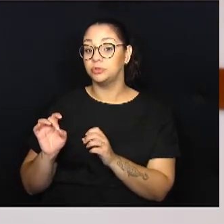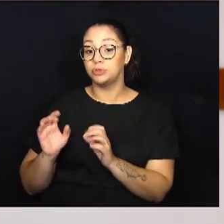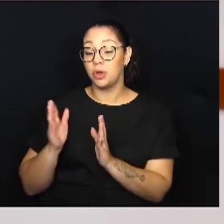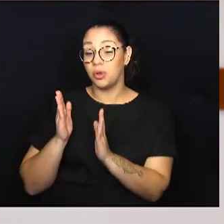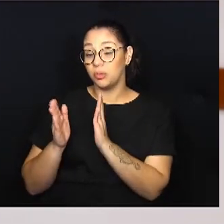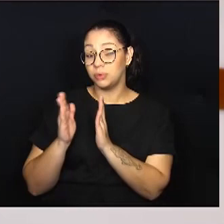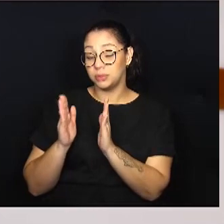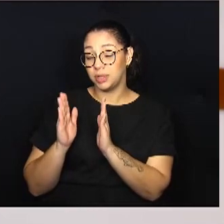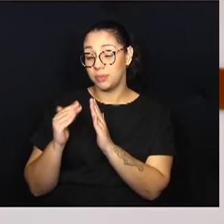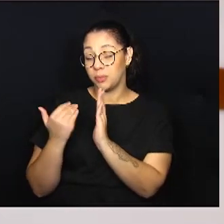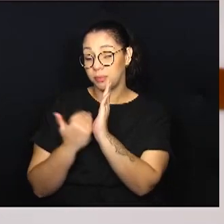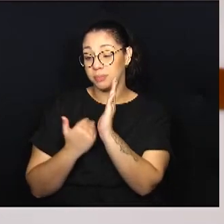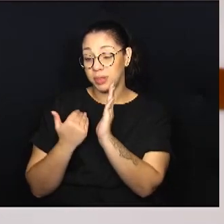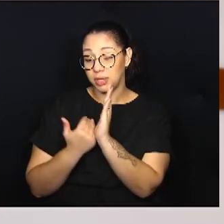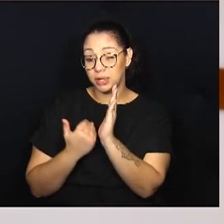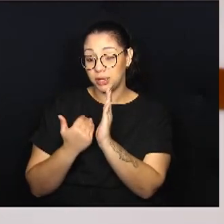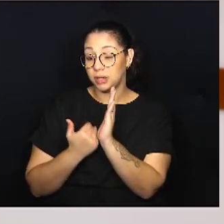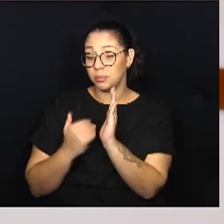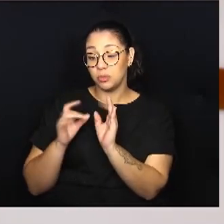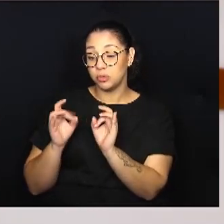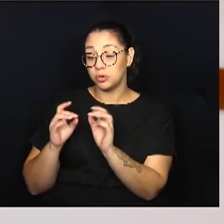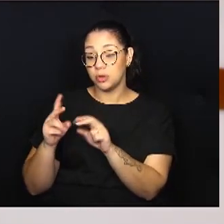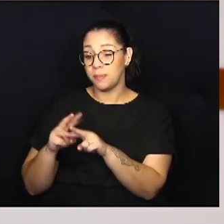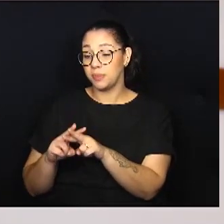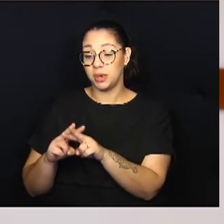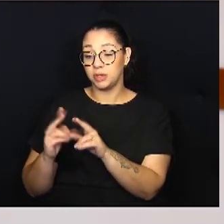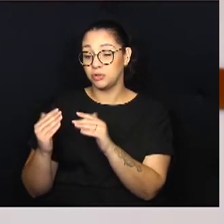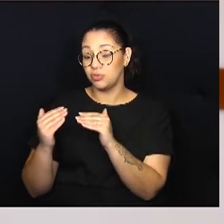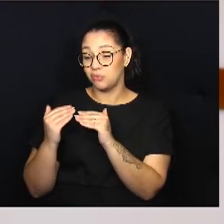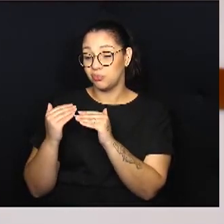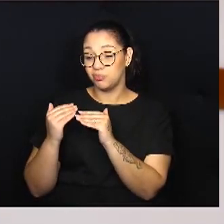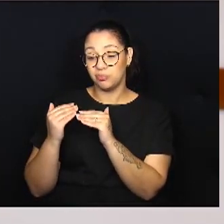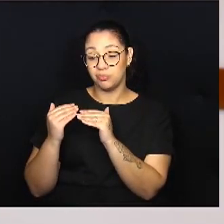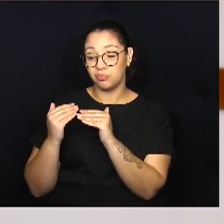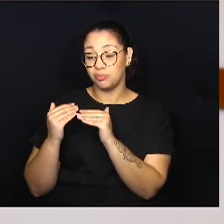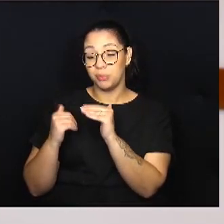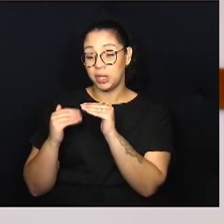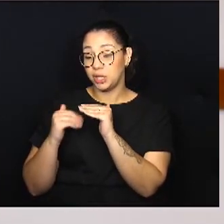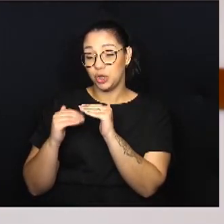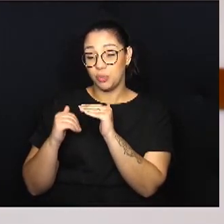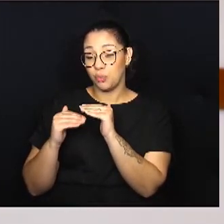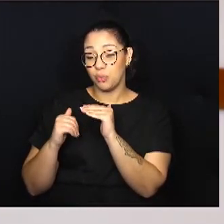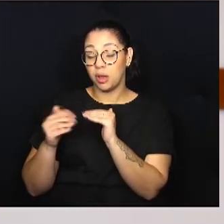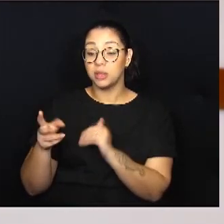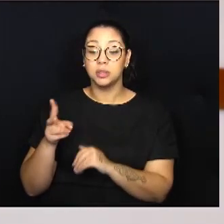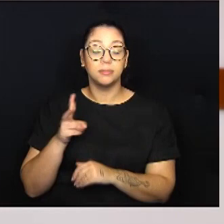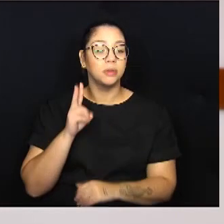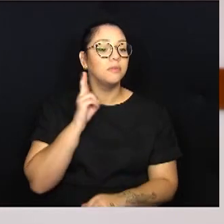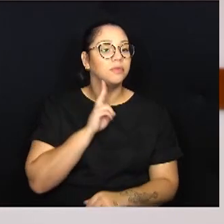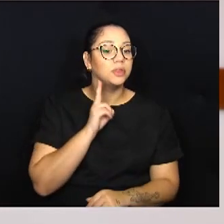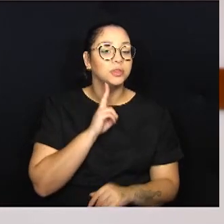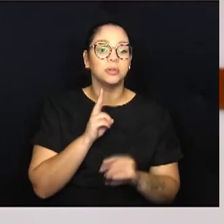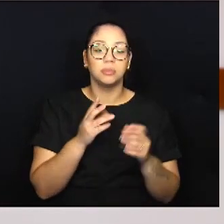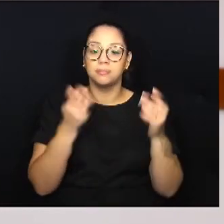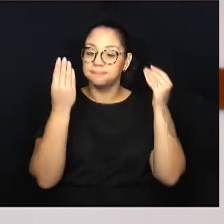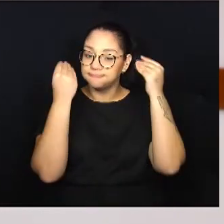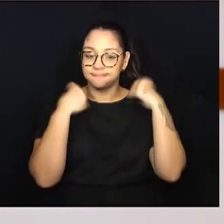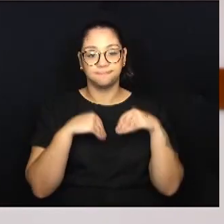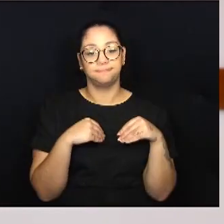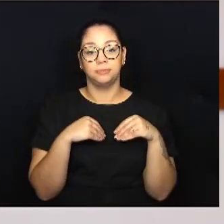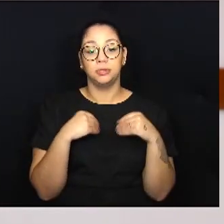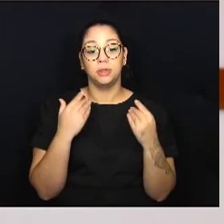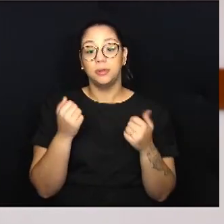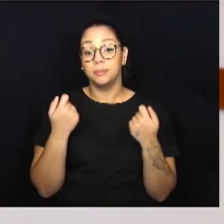tempo mínimo ali, se for o caso de prisão. Então, não vai ser satisfatório para essa vítima. Essa vítima pode ser que saia frustrada. A gente tem que